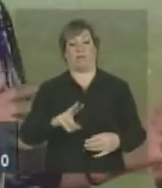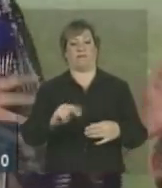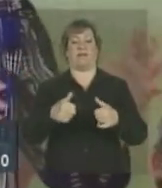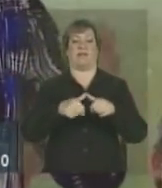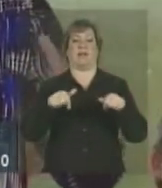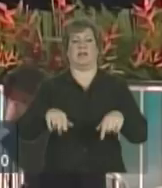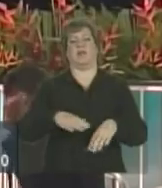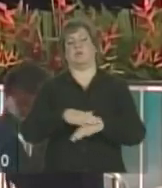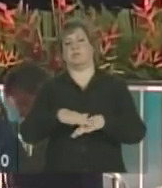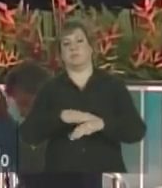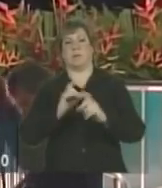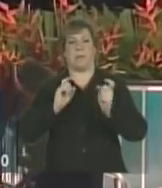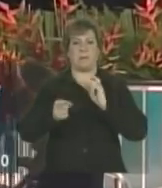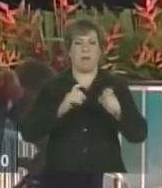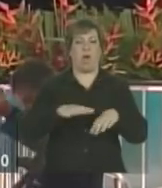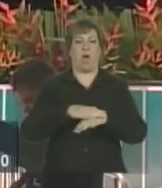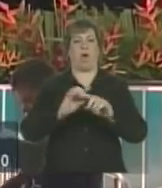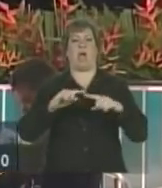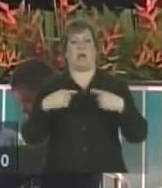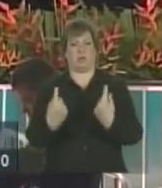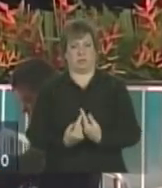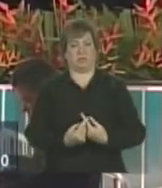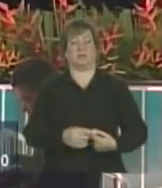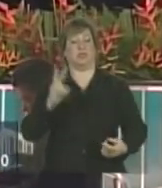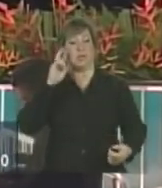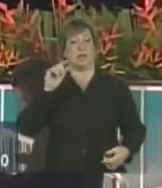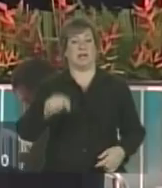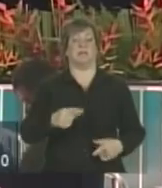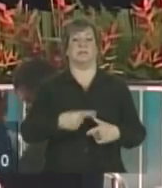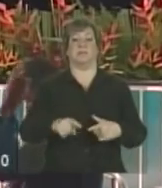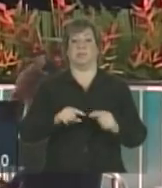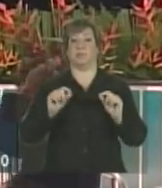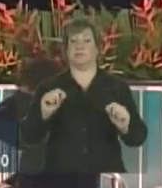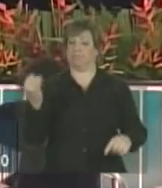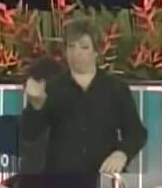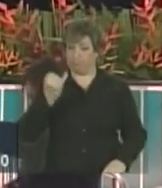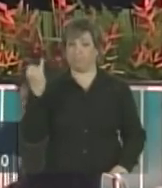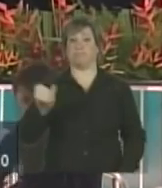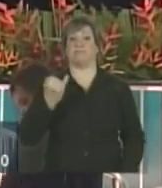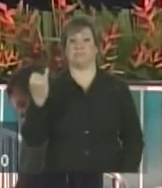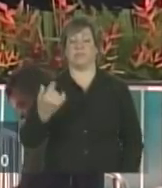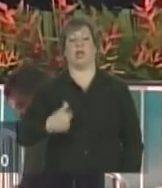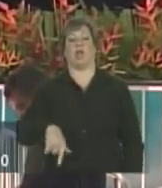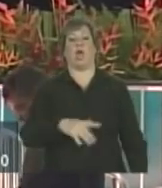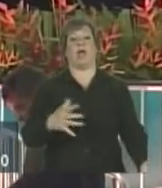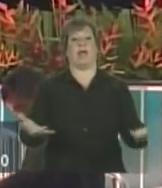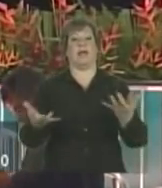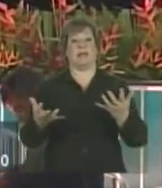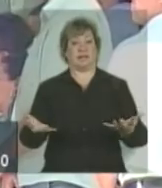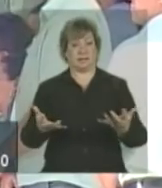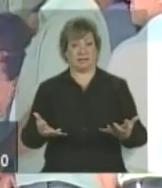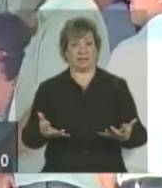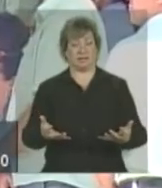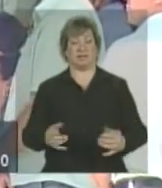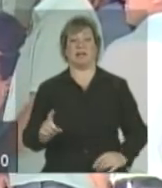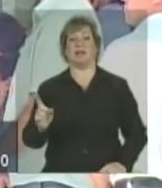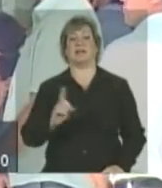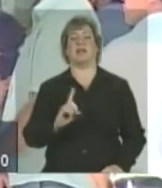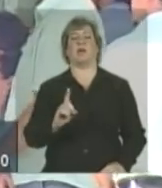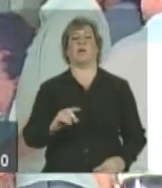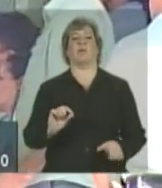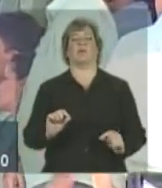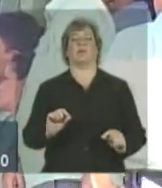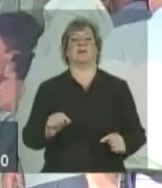discutindo essa questão, que é uma questão importantíssima, e que nós pretendemos não deixar